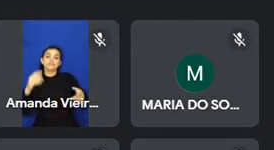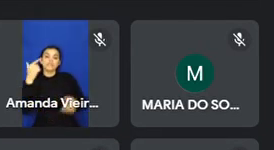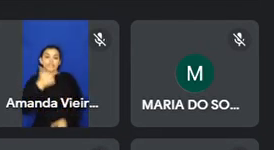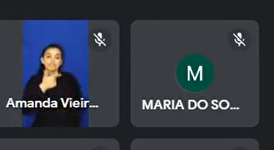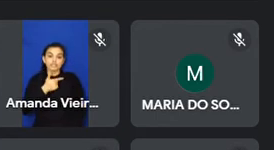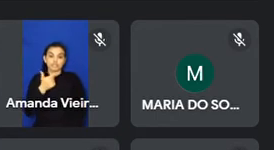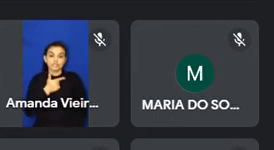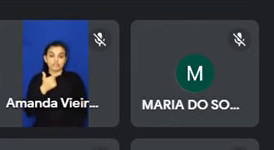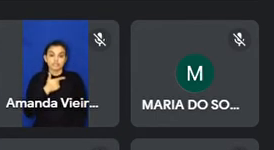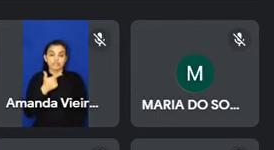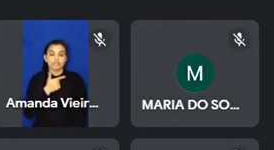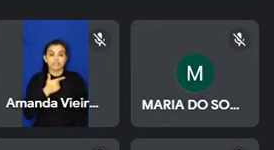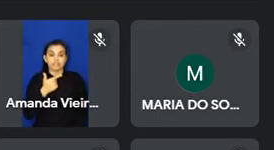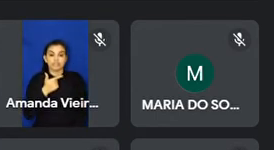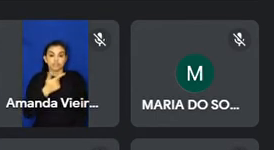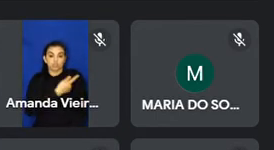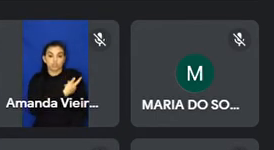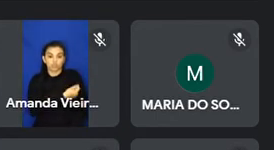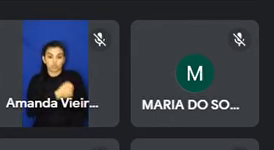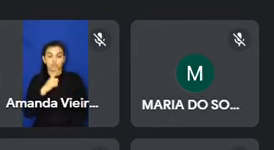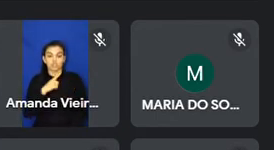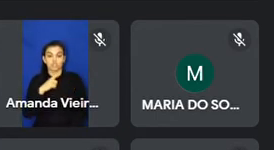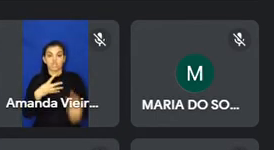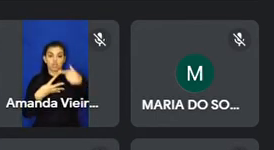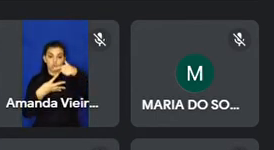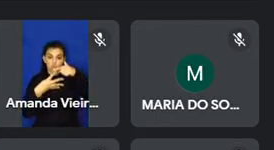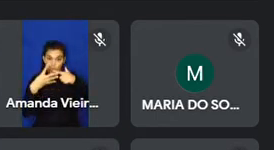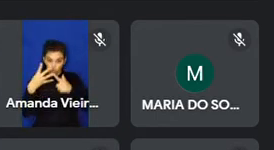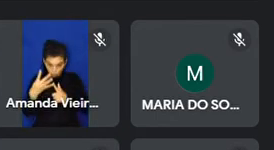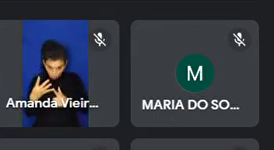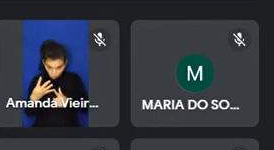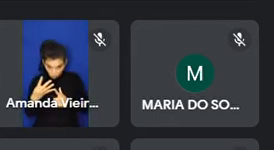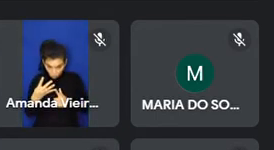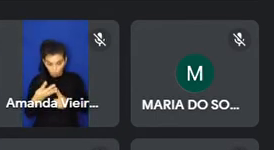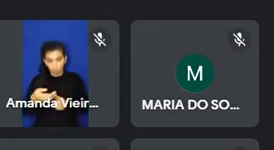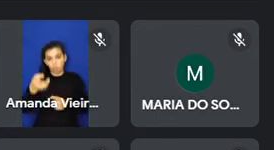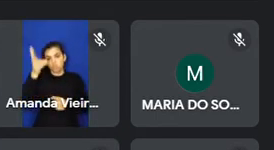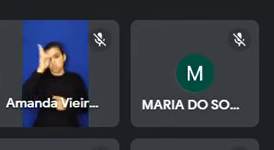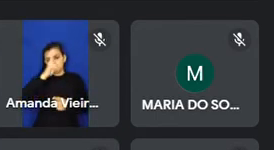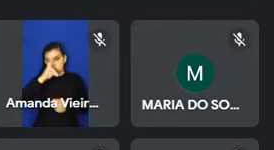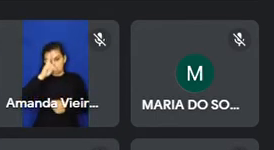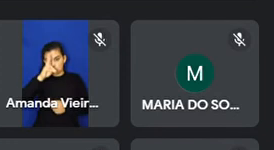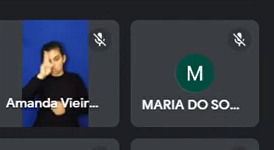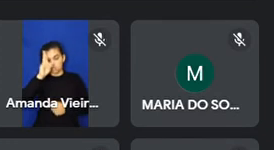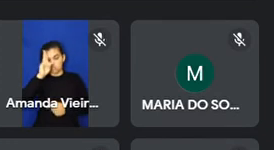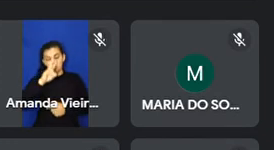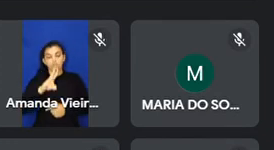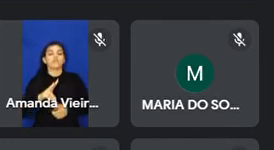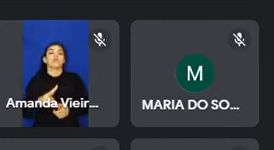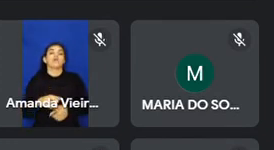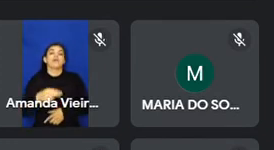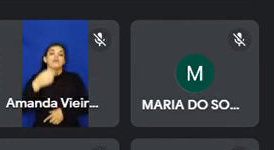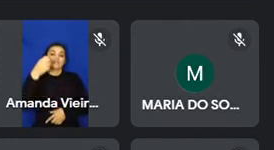outros 4 antígenos. Então, vou desenvolver células de memória para esses outros 4 antígenos. Então, na terceira vez que eu tiver contato com